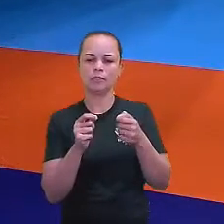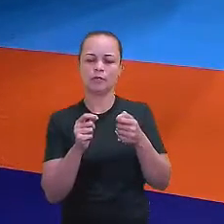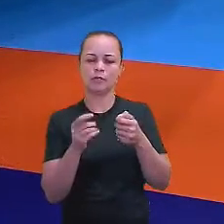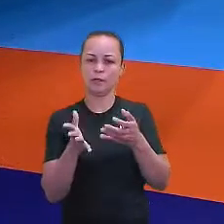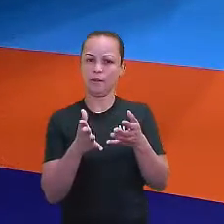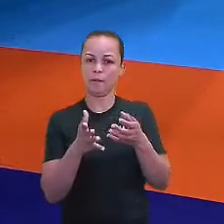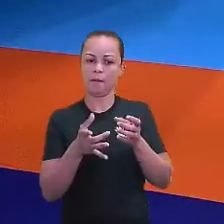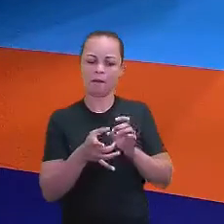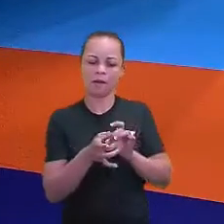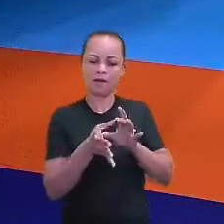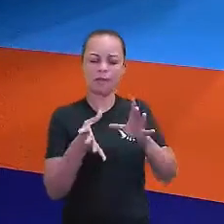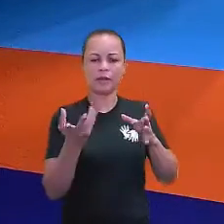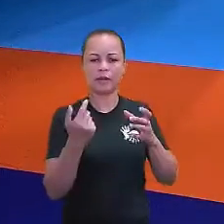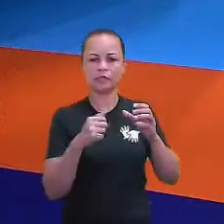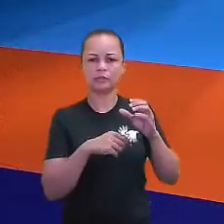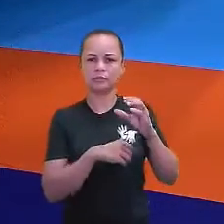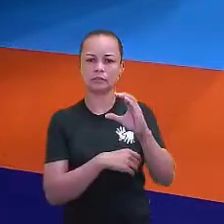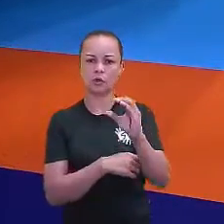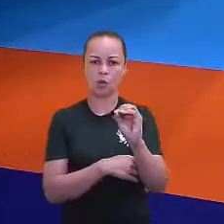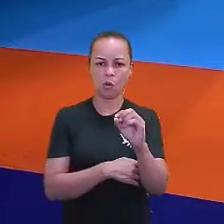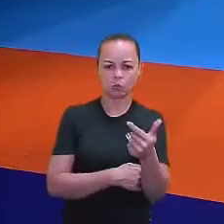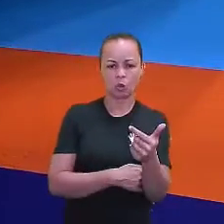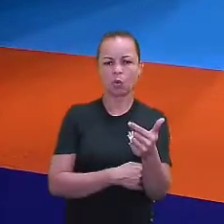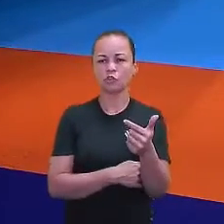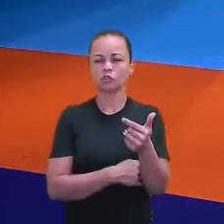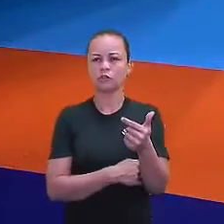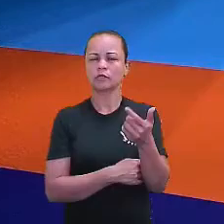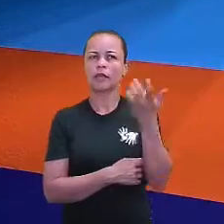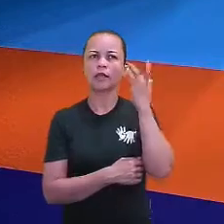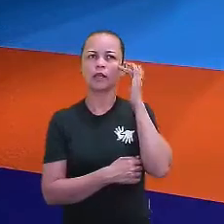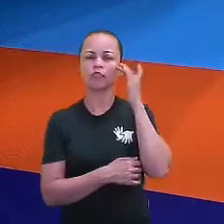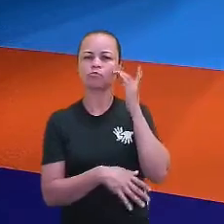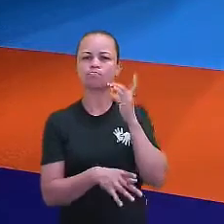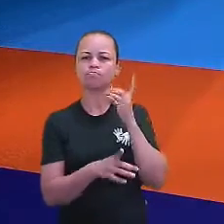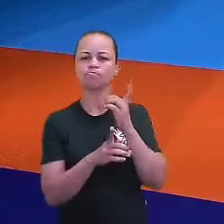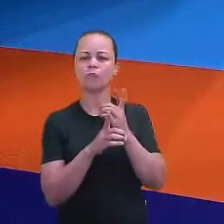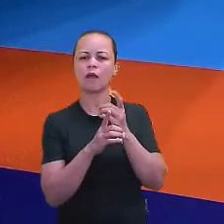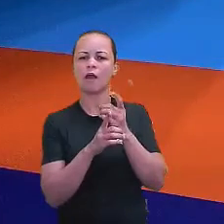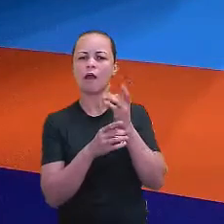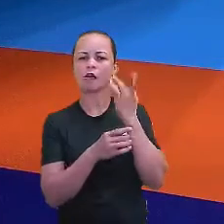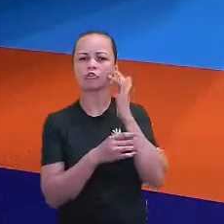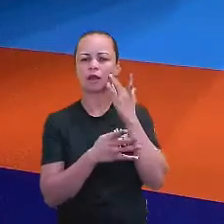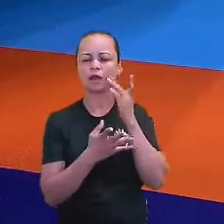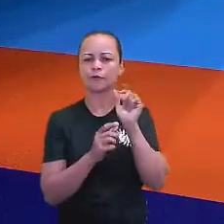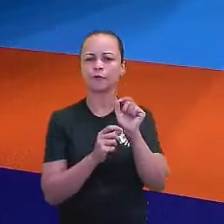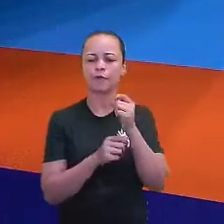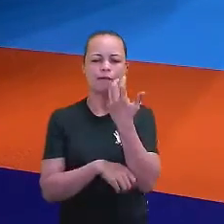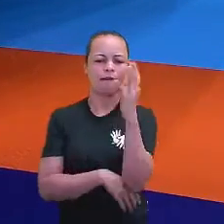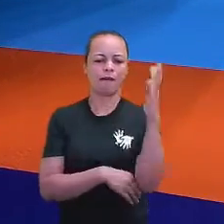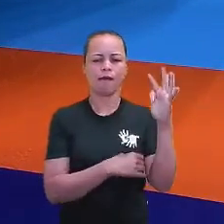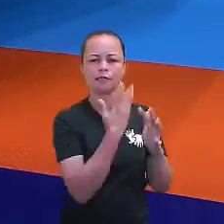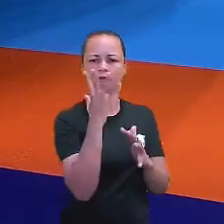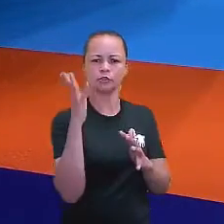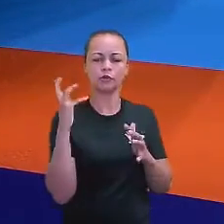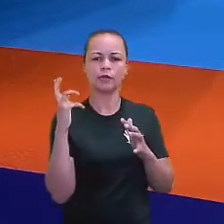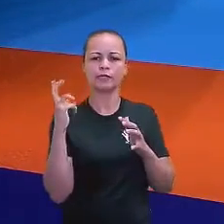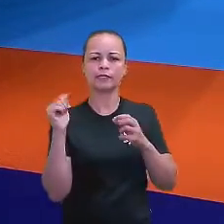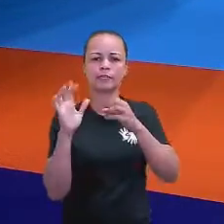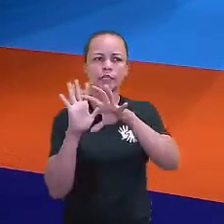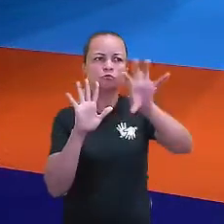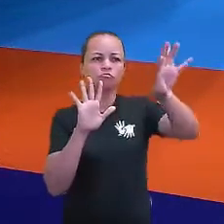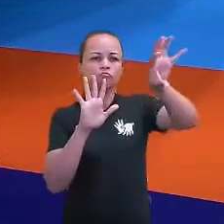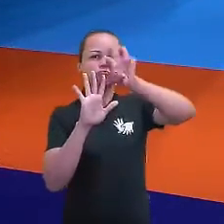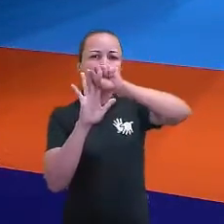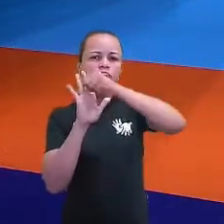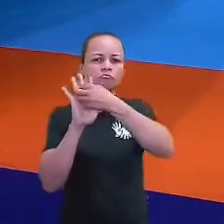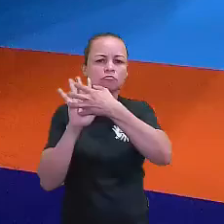gás carbônico a ponto de a gente achar que a natureza, que os produtores teriam condições de capturar novamente, ou seja,